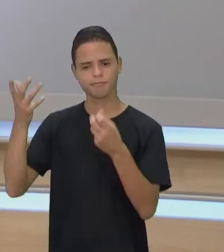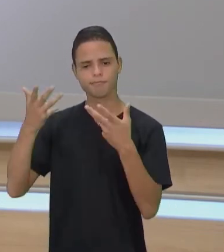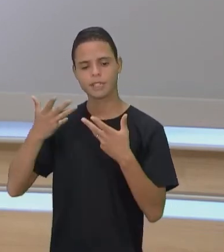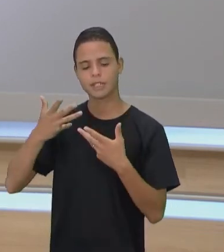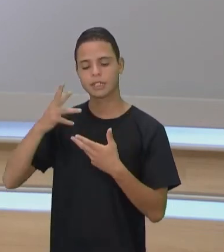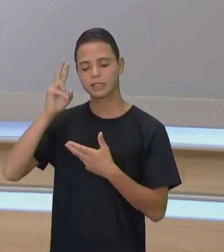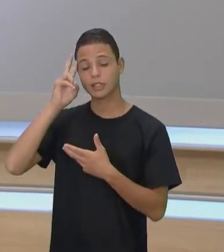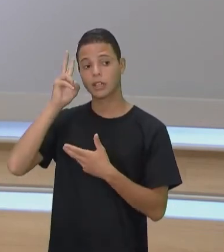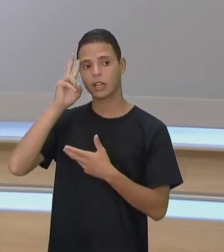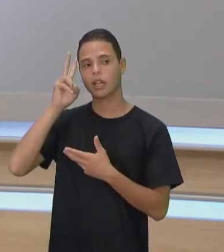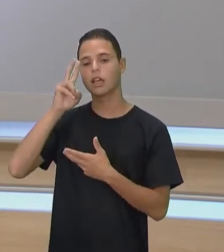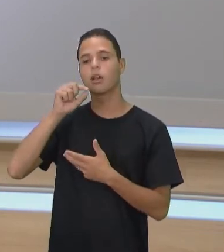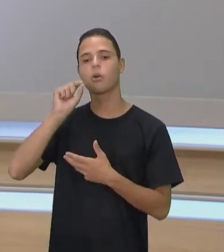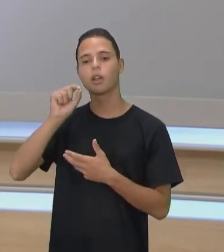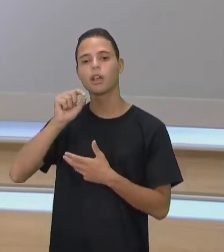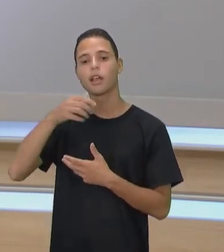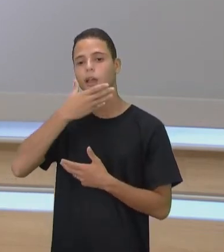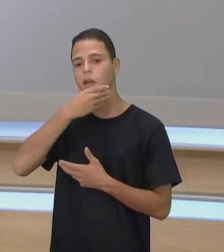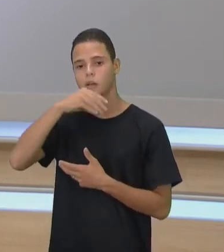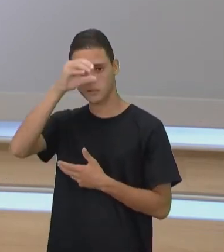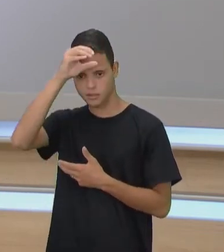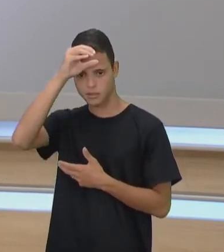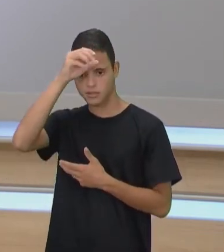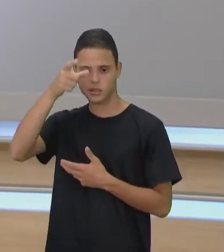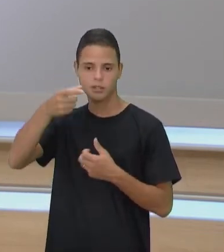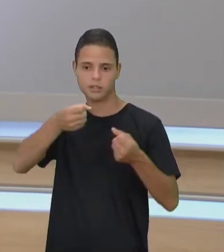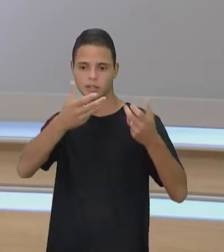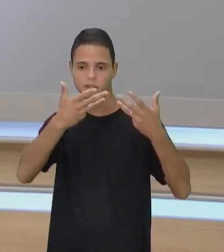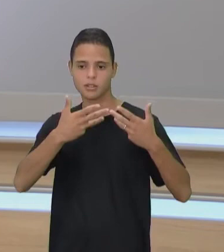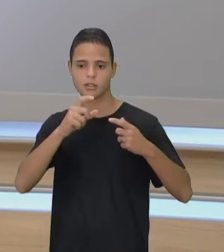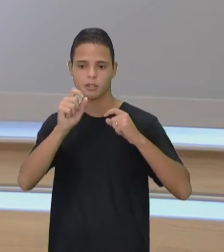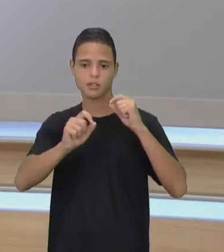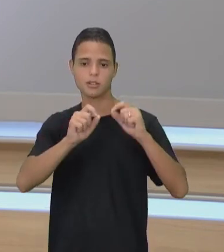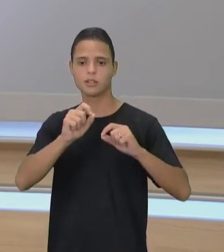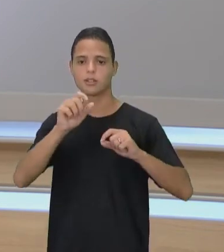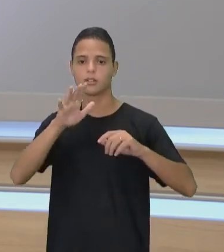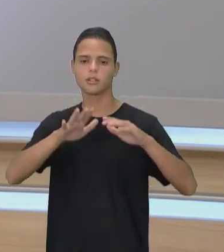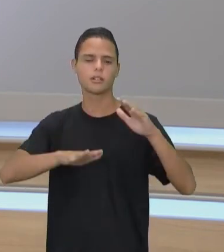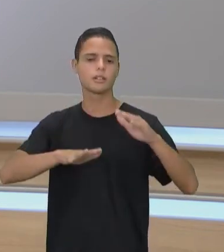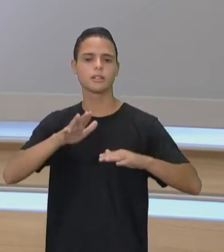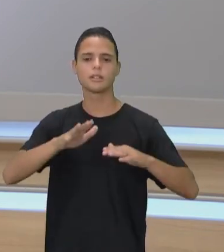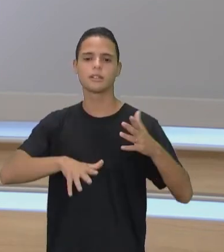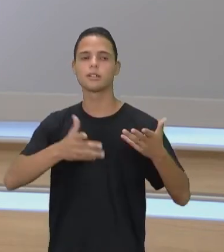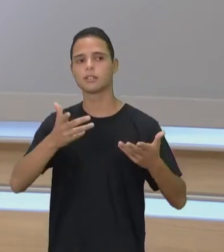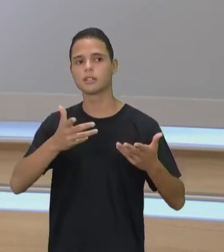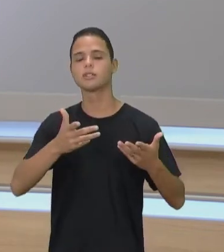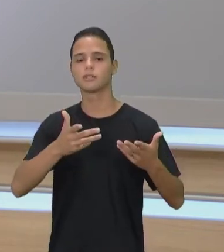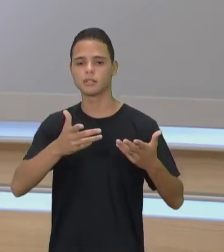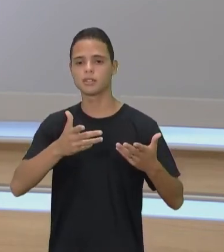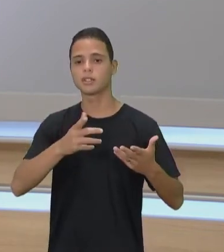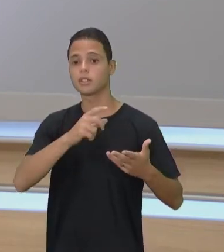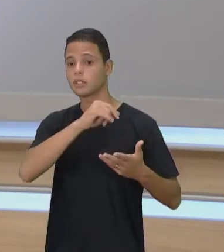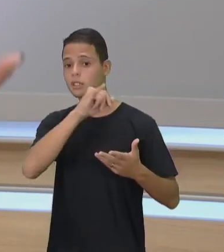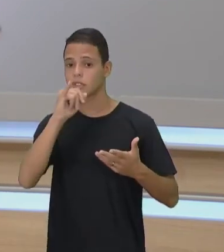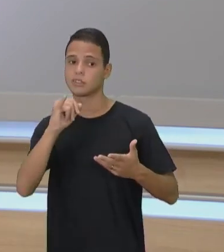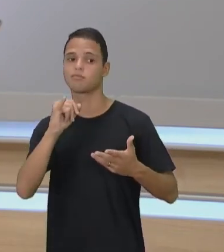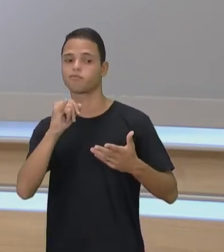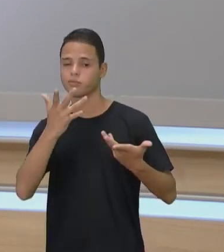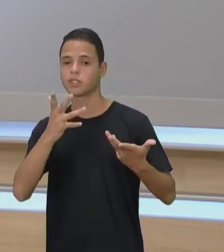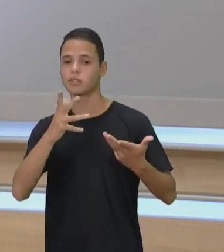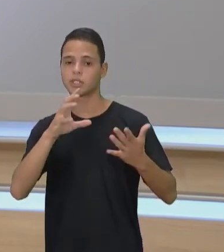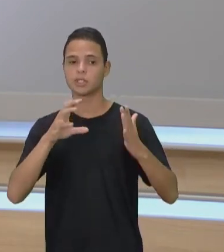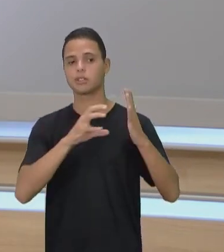que meu tio ele usava muito ditado que às vezes é pior a emenda do que o soneto. E muitas vezes esse é o